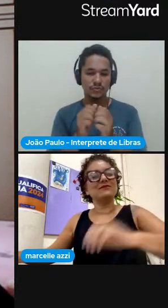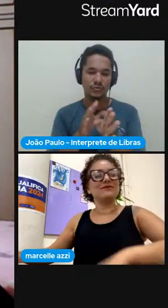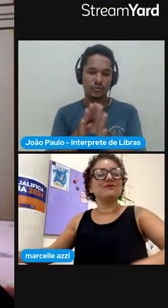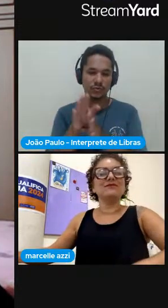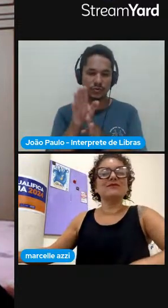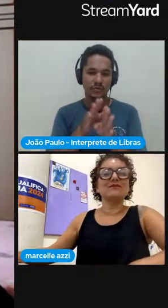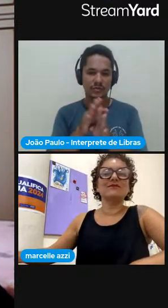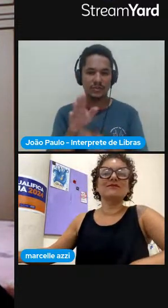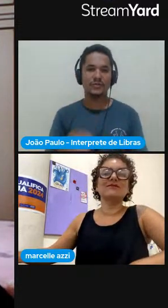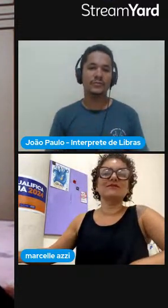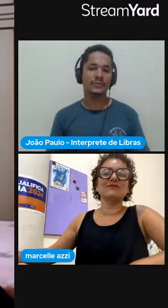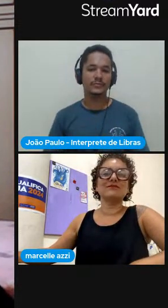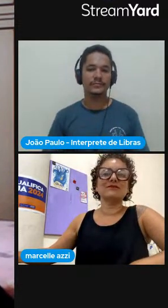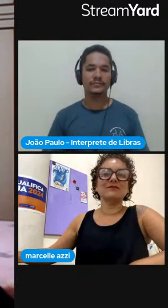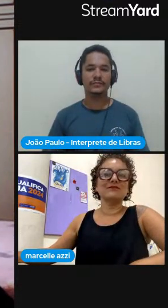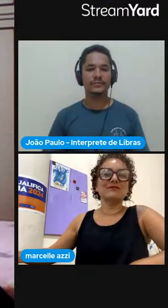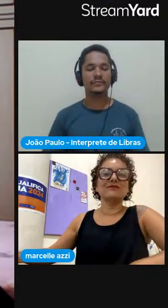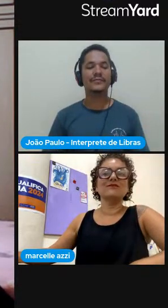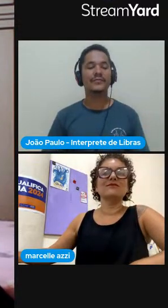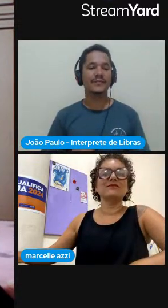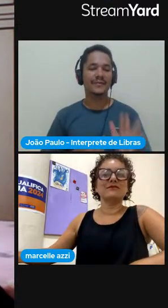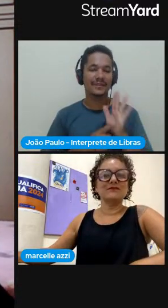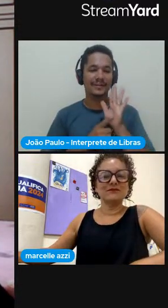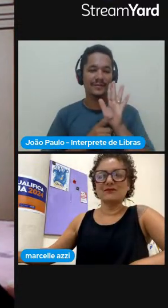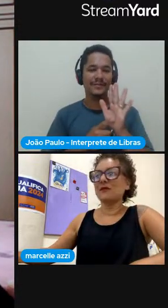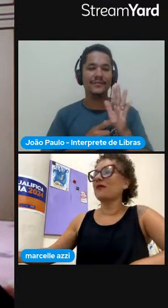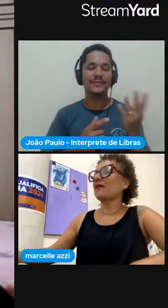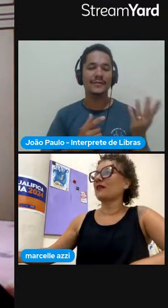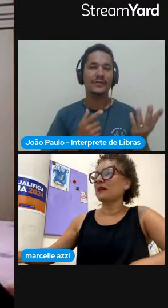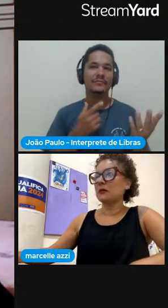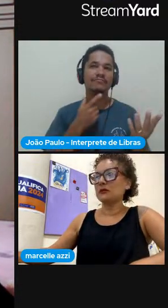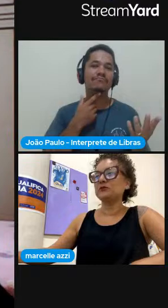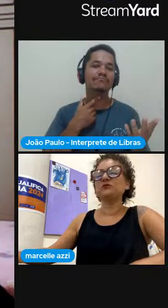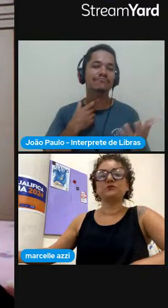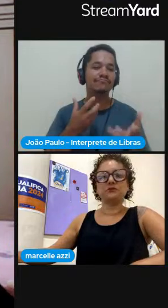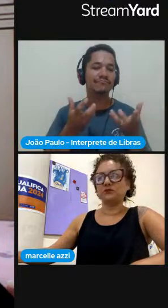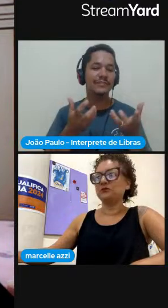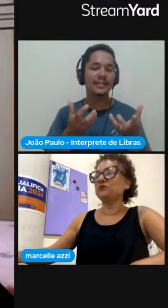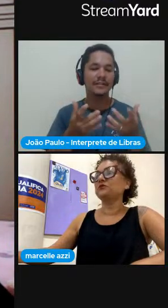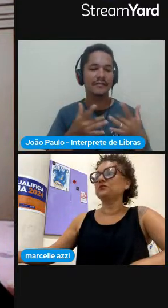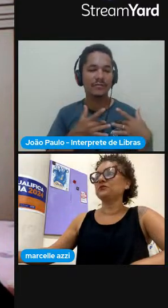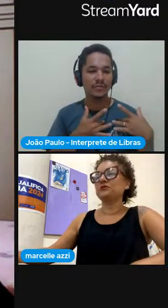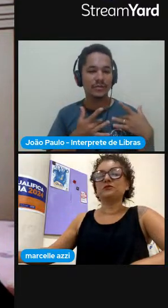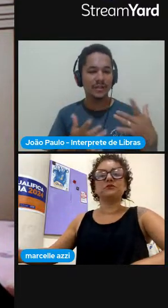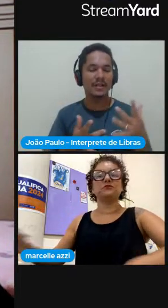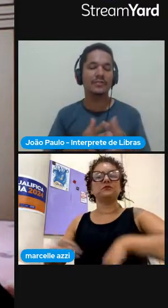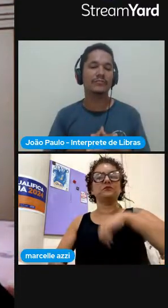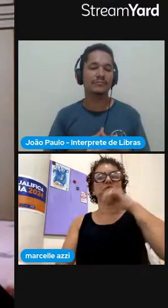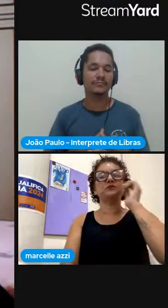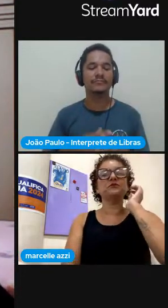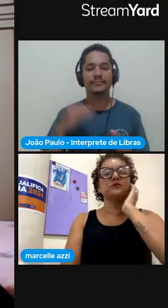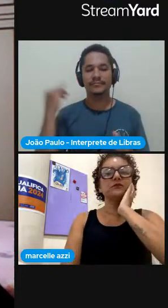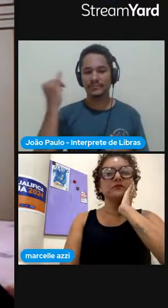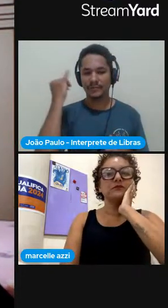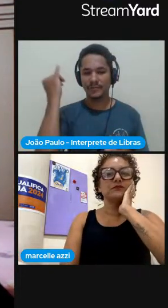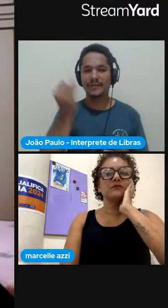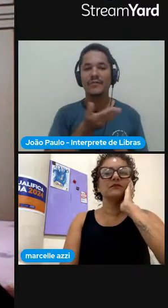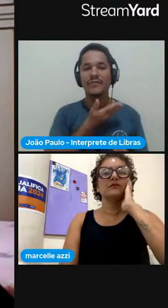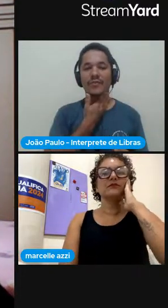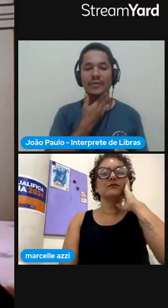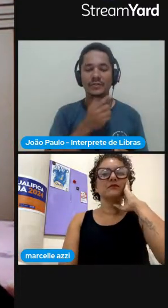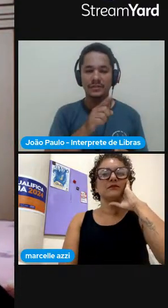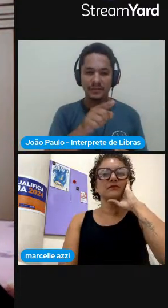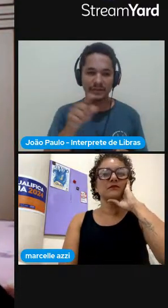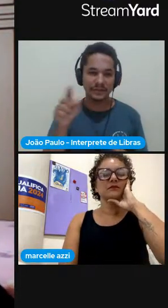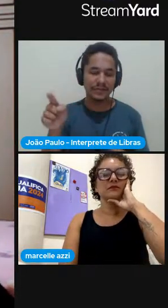entrar em contato, manifestar o desejo voluntário de participar. É importantíssima a voz do estudante no